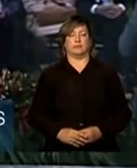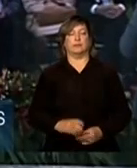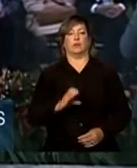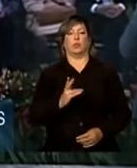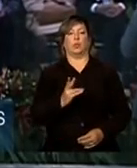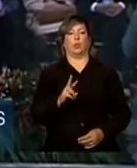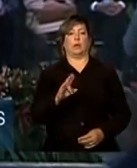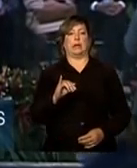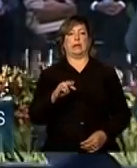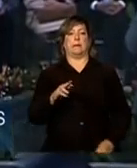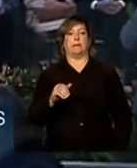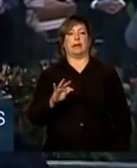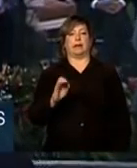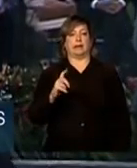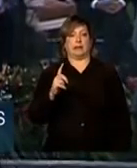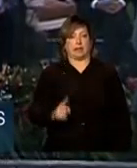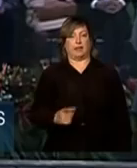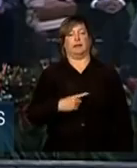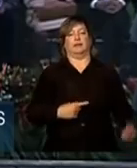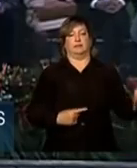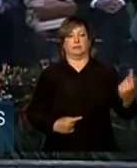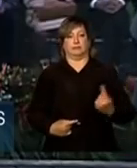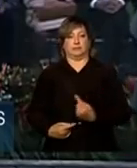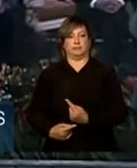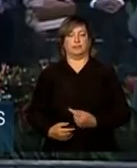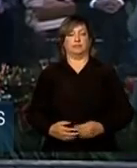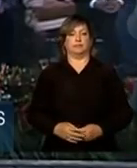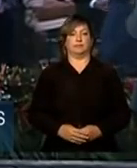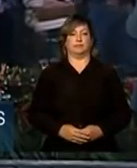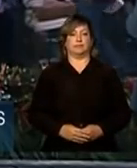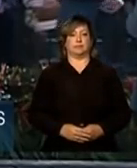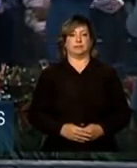Curimatá, Reidan Kleber Maia de Oliveira;